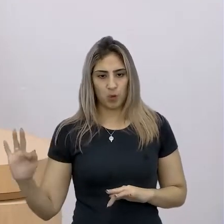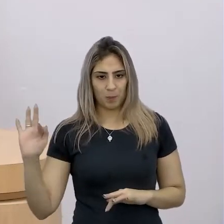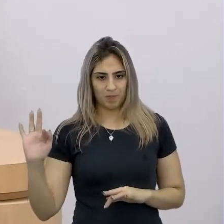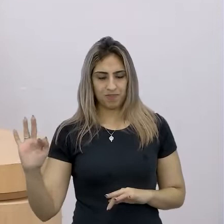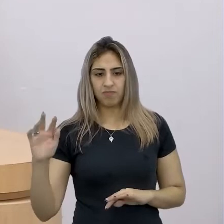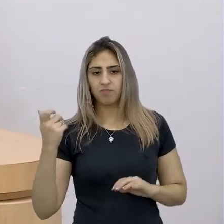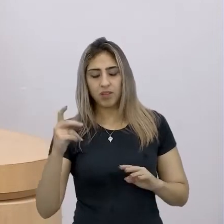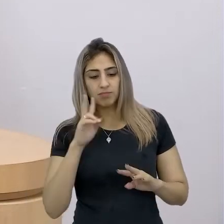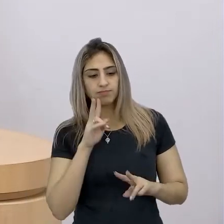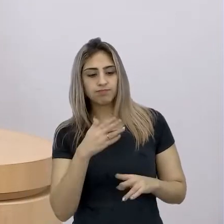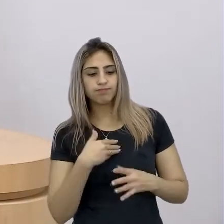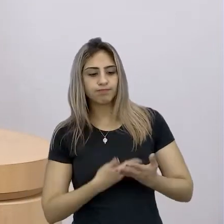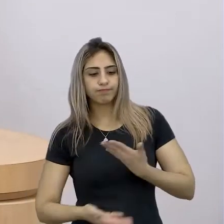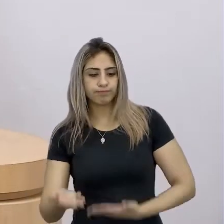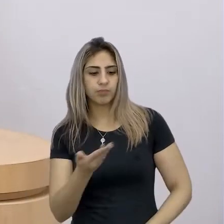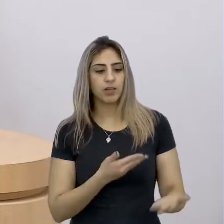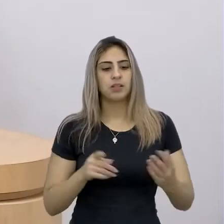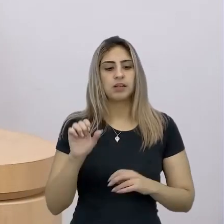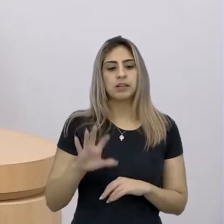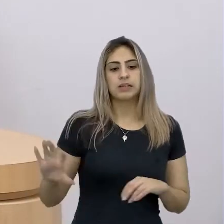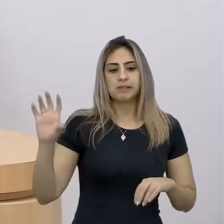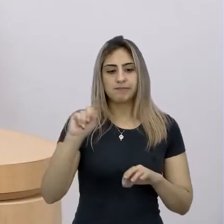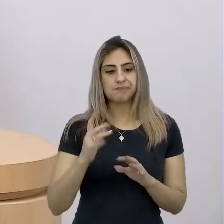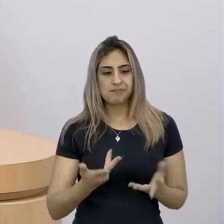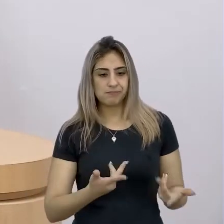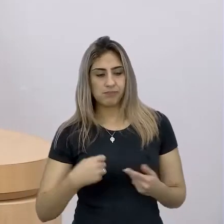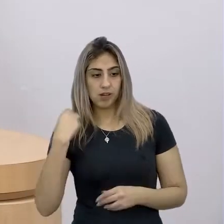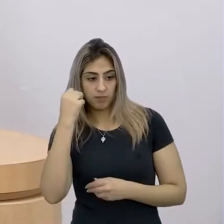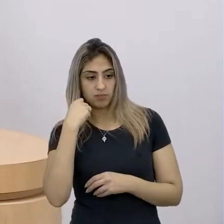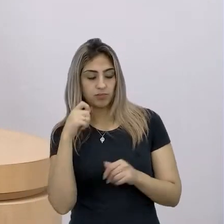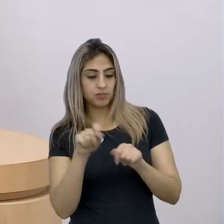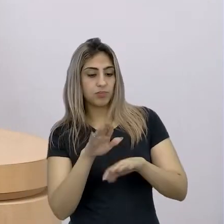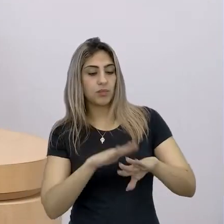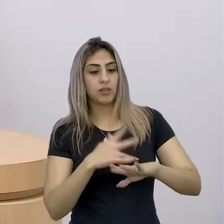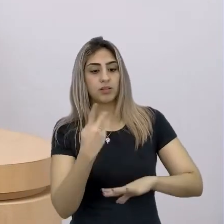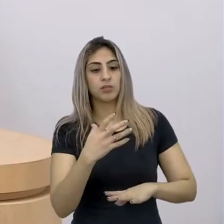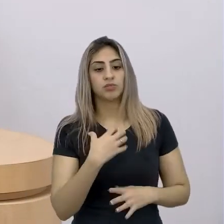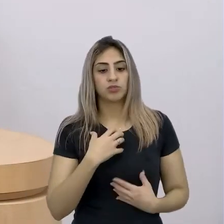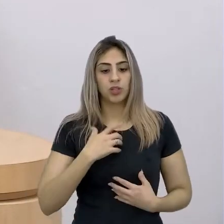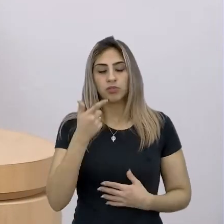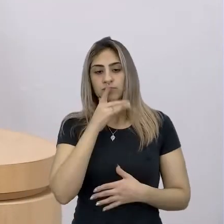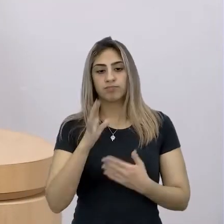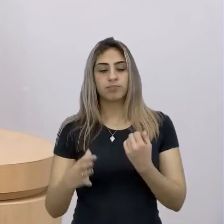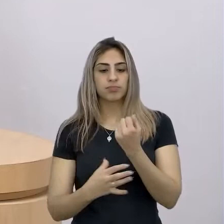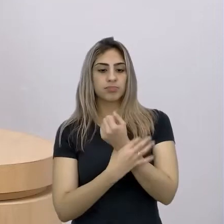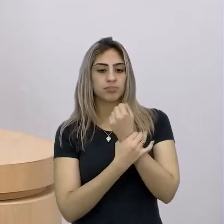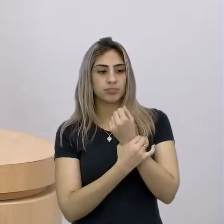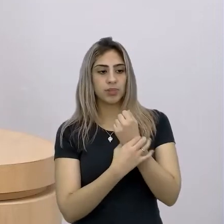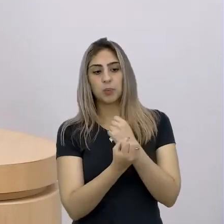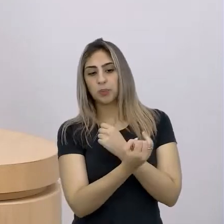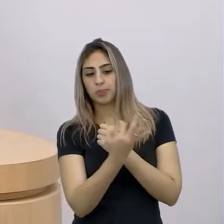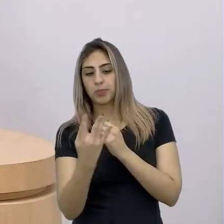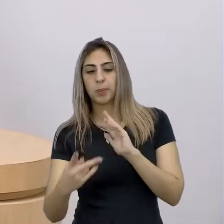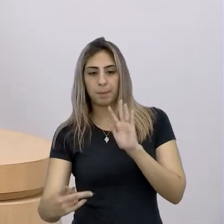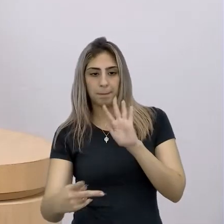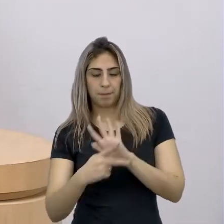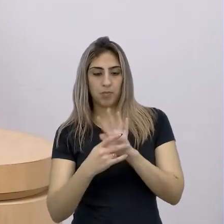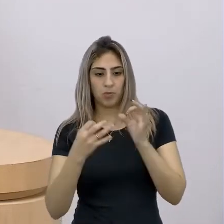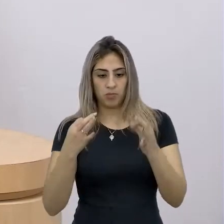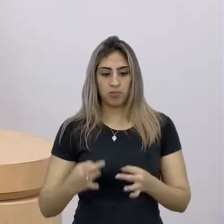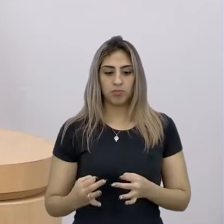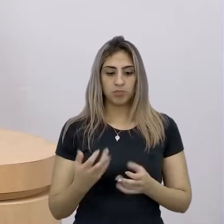ser repartido entre os estados, cada senador vai tentar fazer a sua parte de garantir uma quantia justa